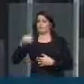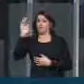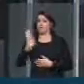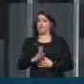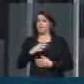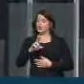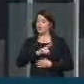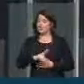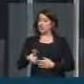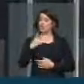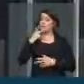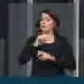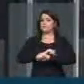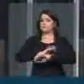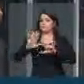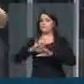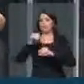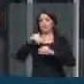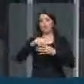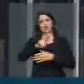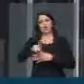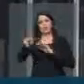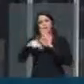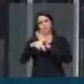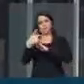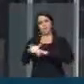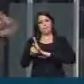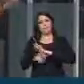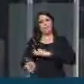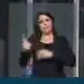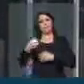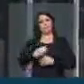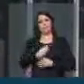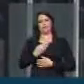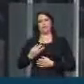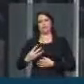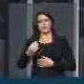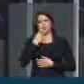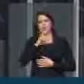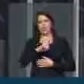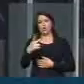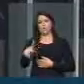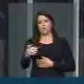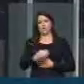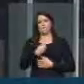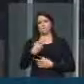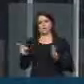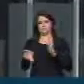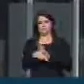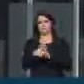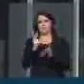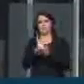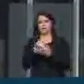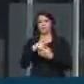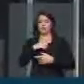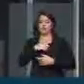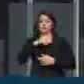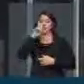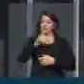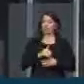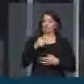em nome da transparência, em nome da sua própria sobrevivência, em nome da sua própria vida. Aqui há direitos e